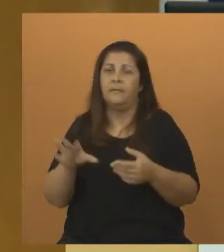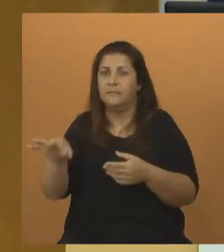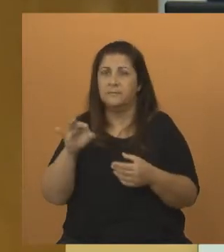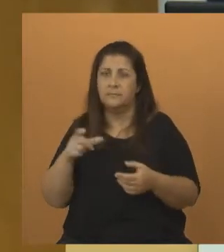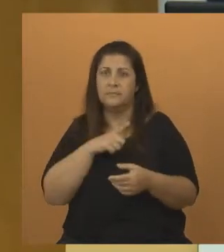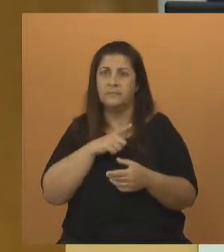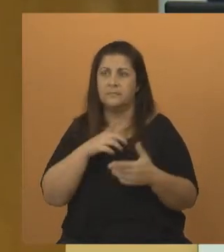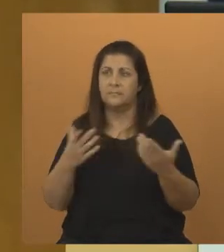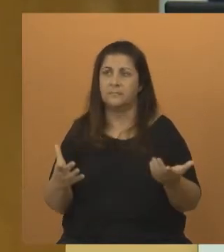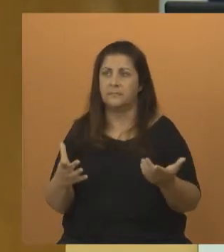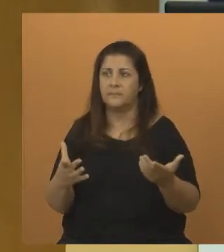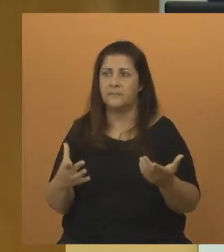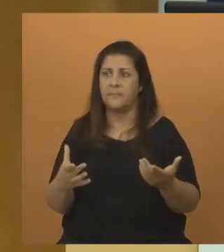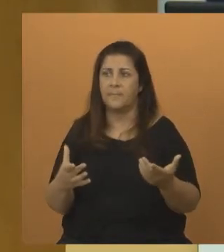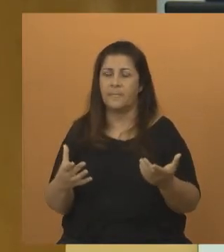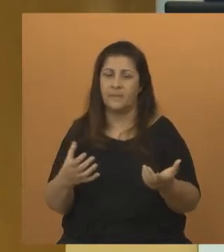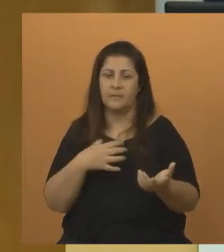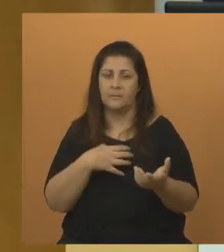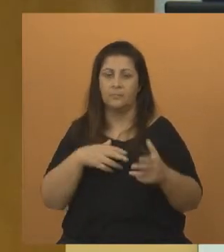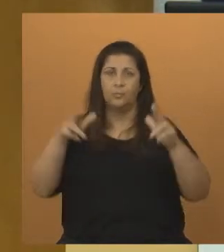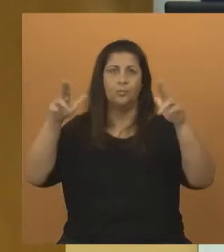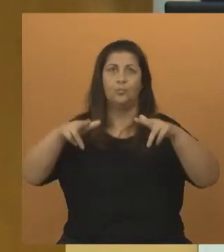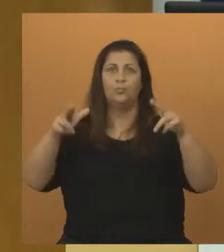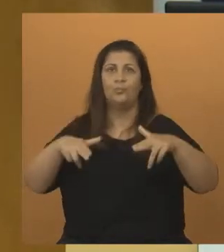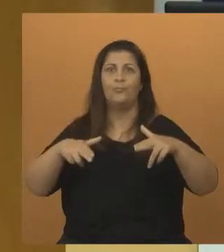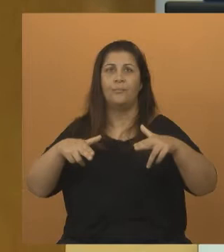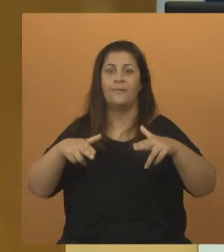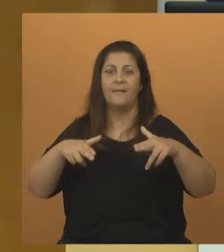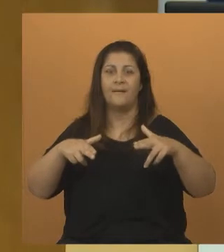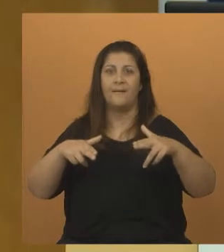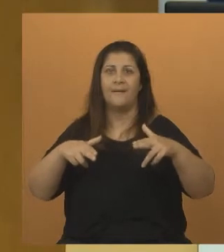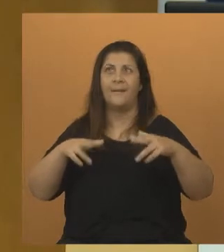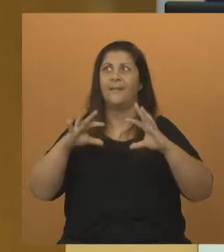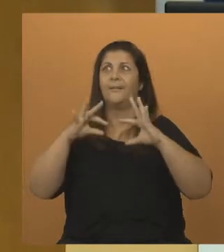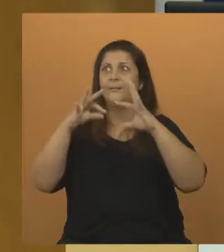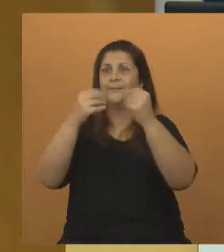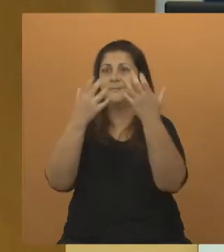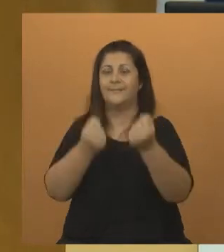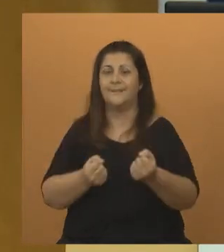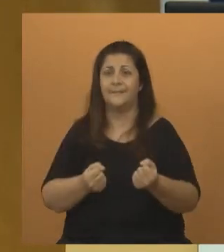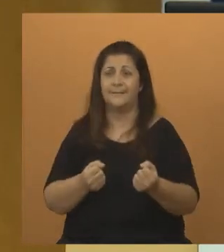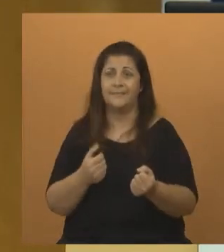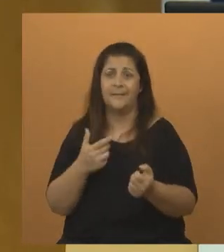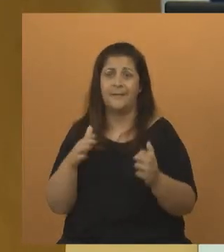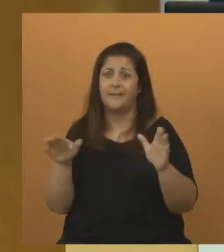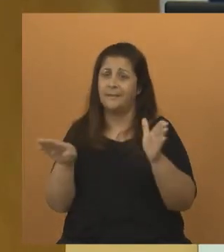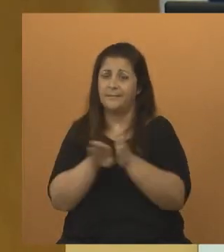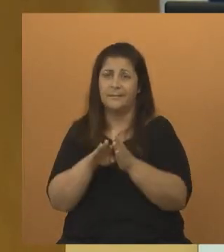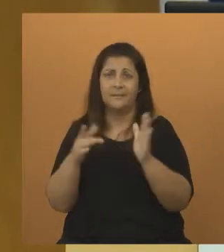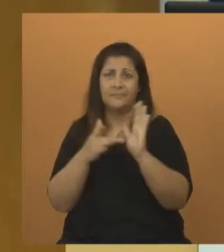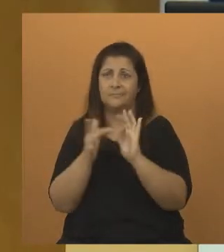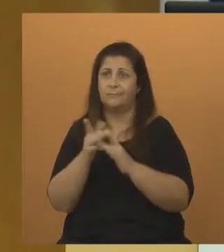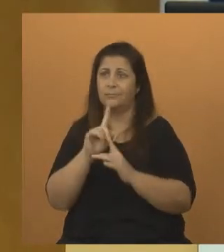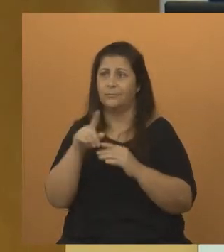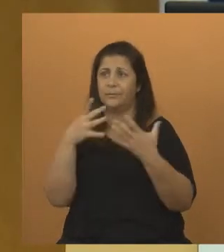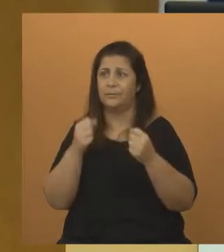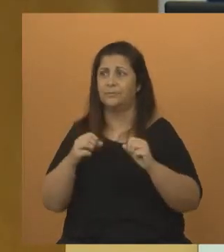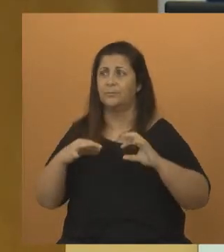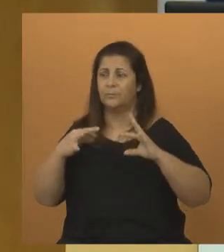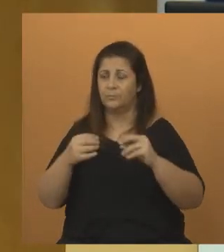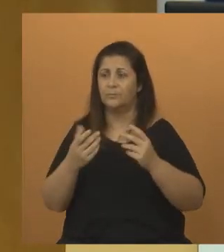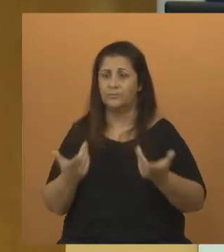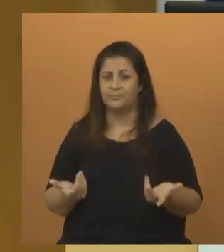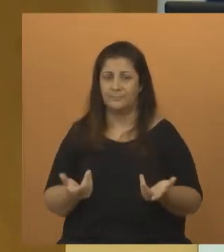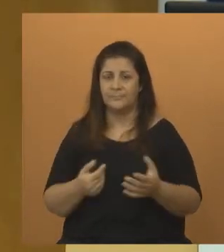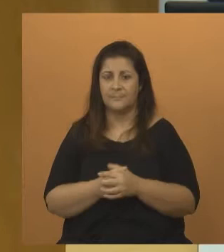vai ter essa situação. Nunca vamos agradar a todos, né? E eu sempre falo aqui que nem Jesus conseguiu agradar. Imagine nós aqui, ser humano, né?